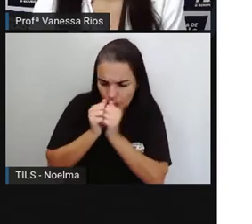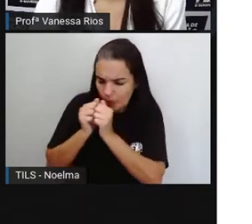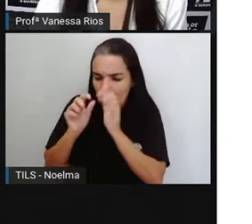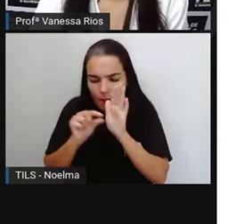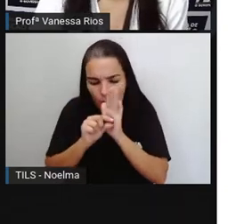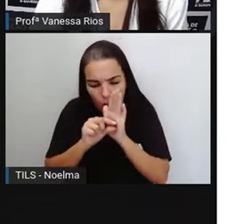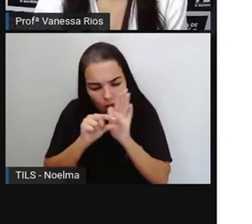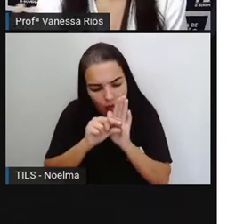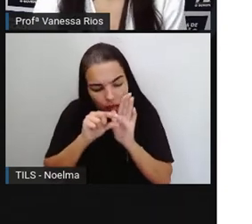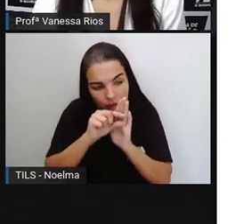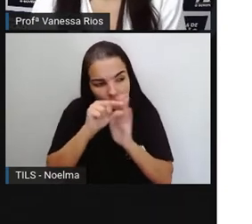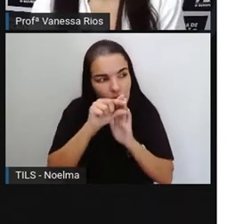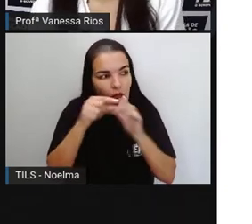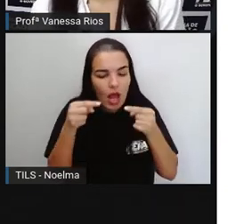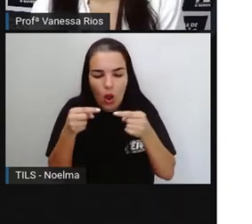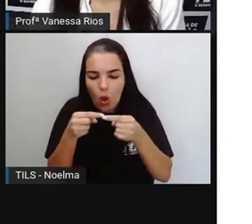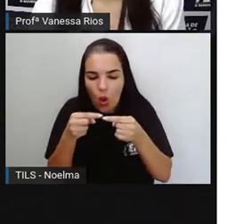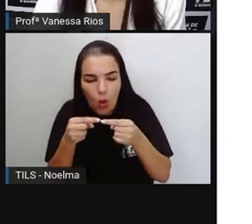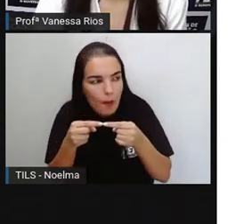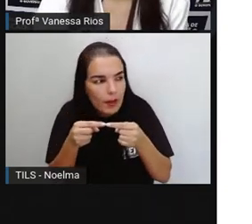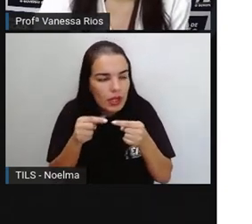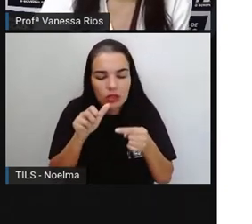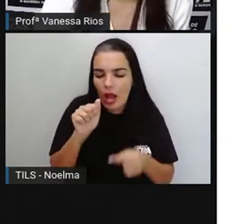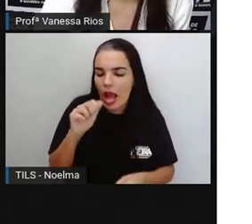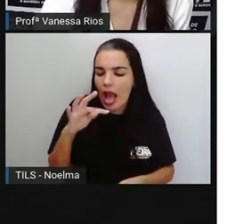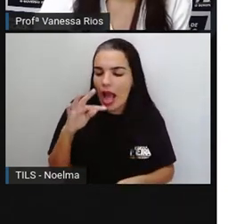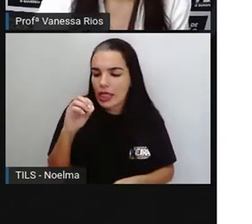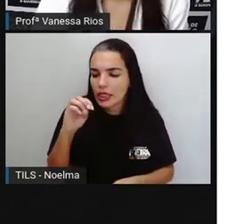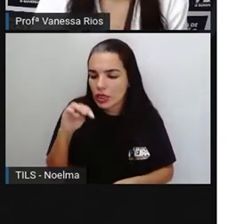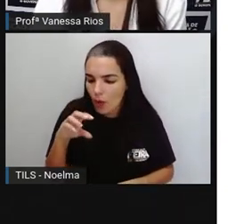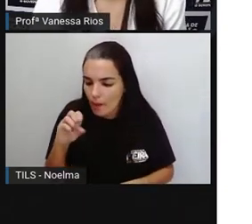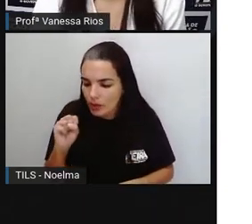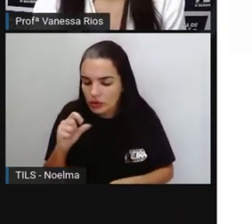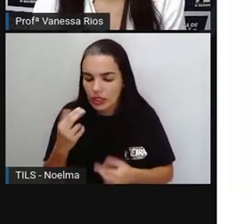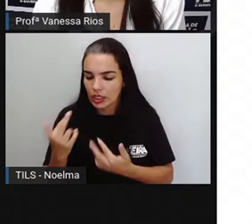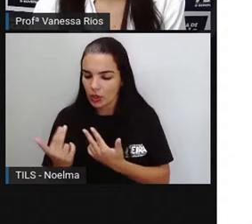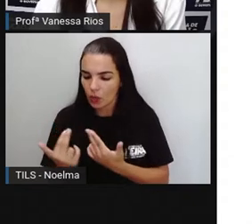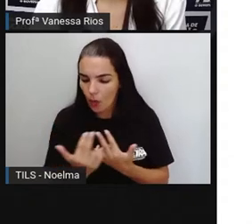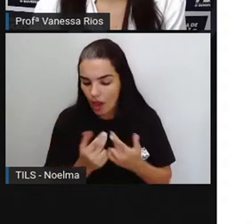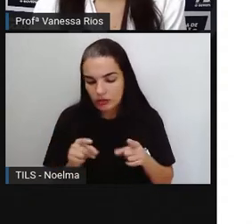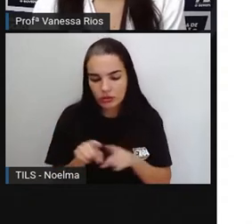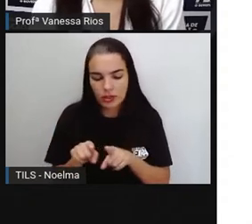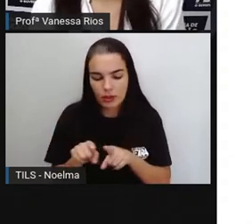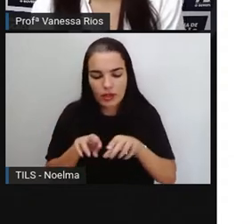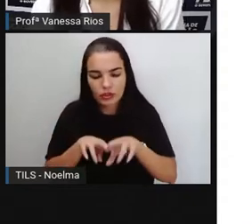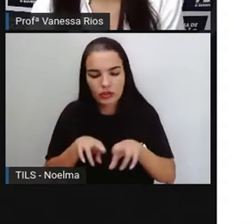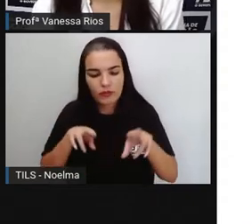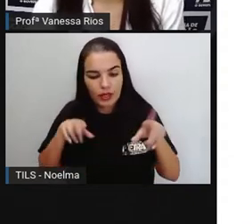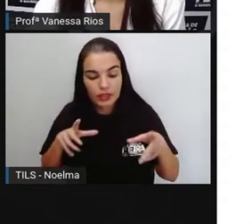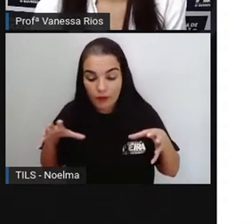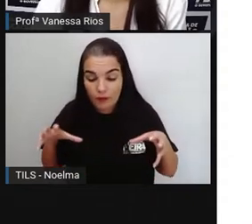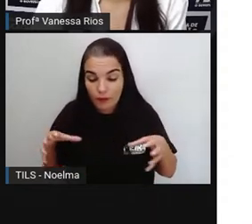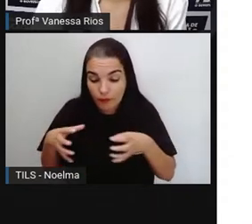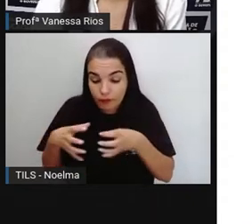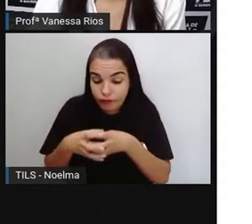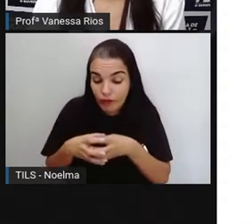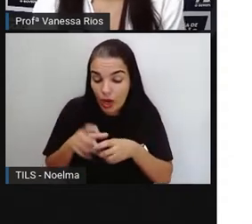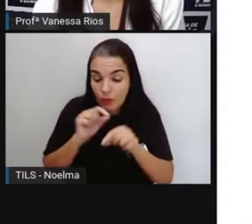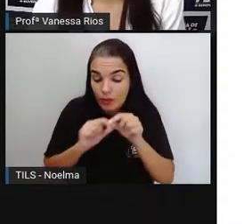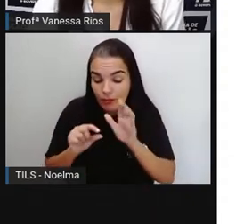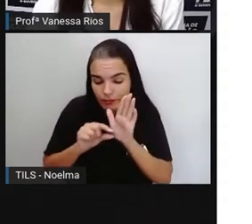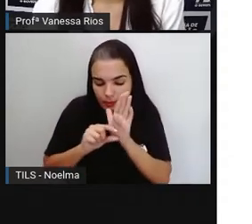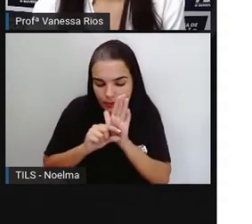moléculas, combinando com átomos iguais ou com átomos diferentes, formando as diversas substâncias, os